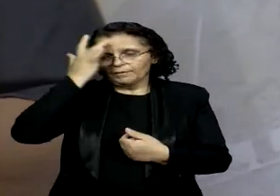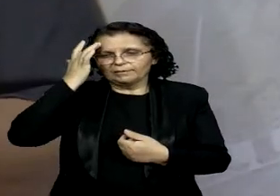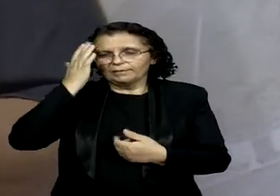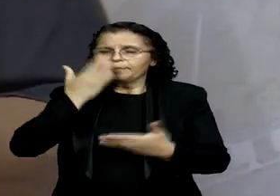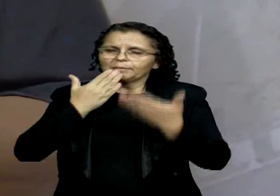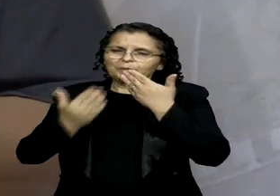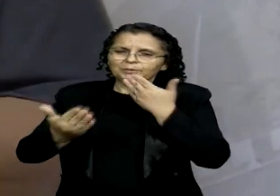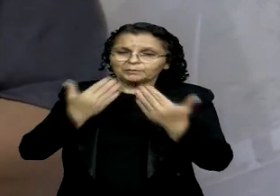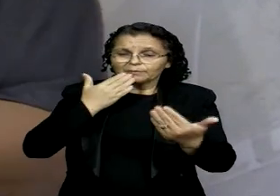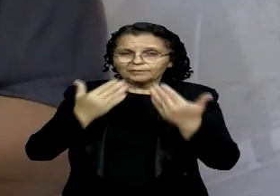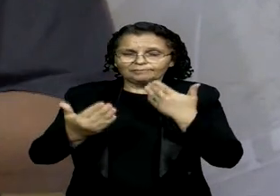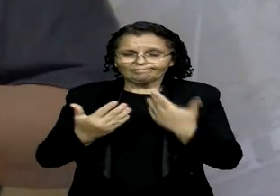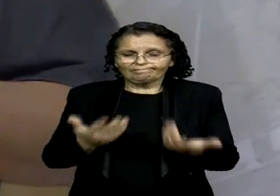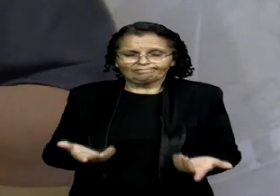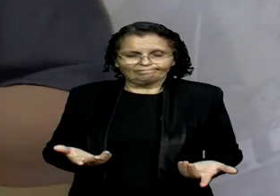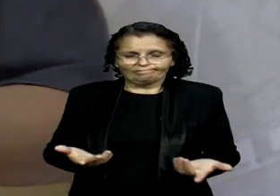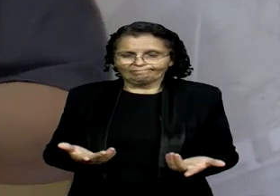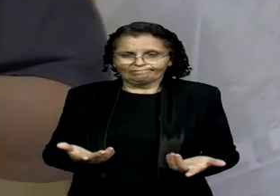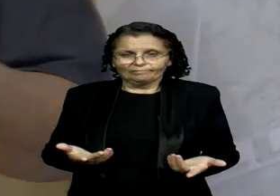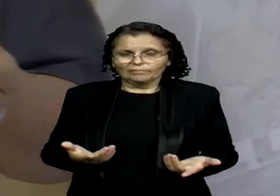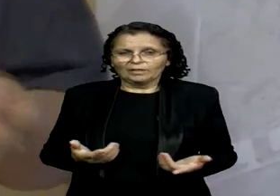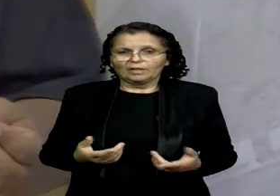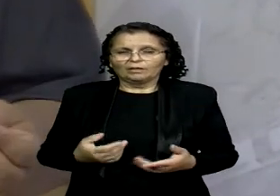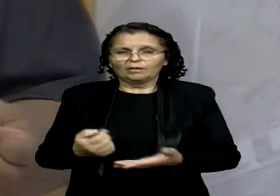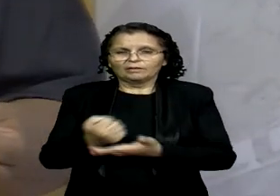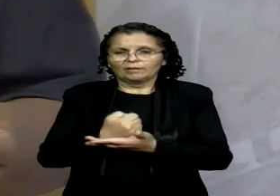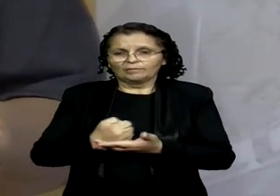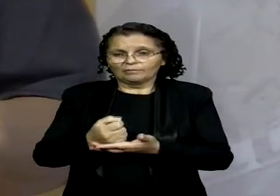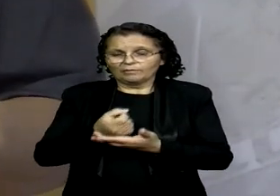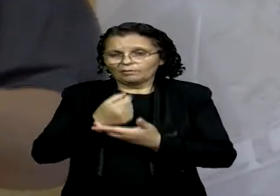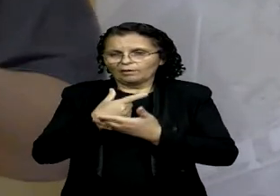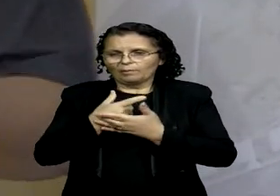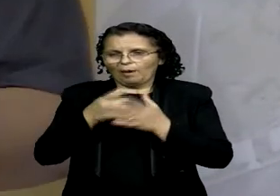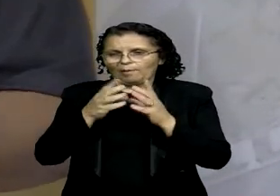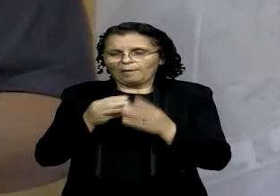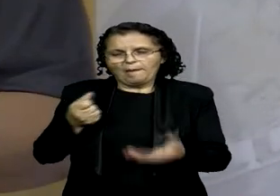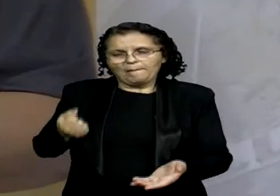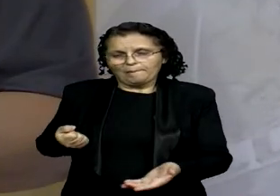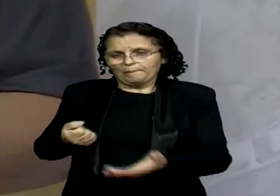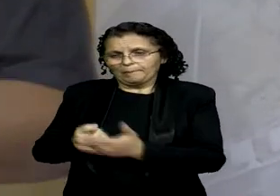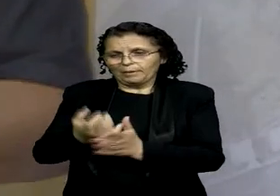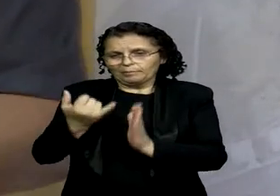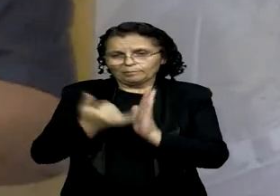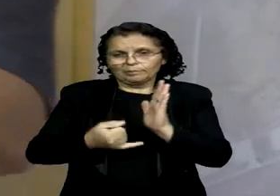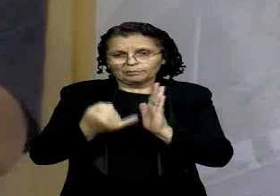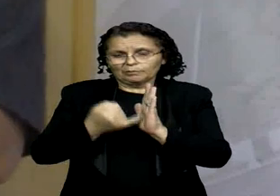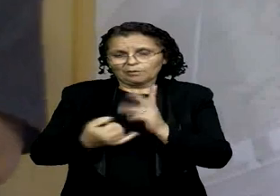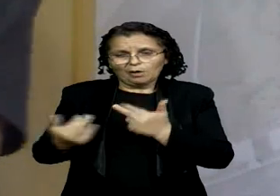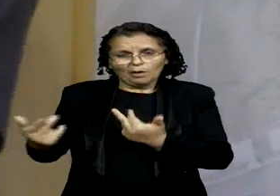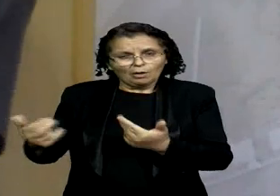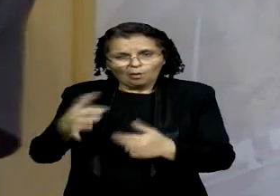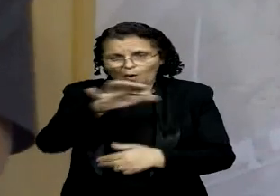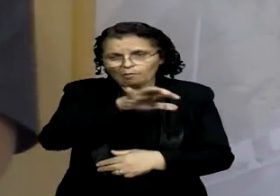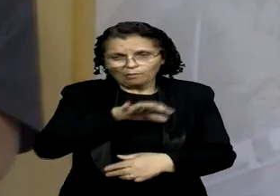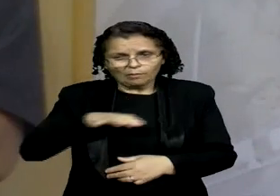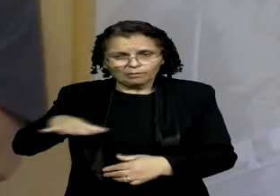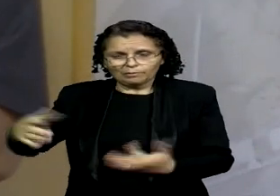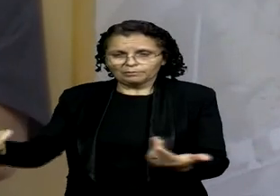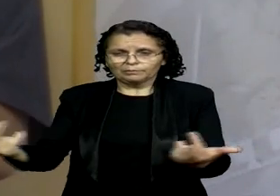falaram. E eu não acho justo Vila dos Remédios pagar imposto como qualquer outro